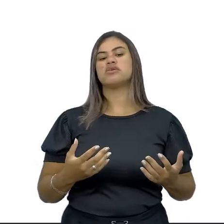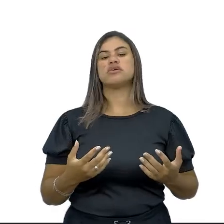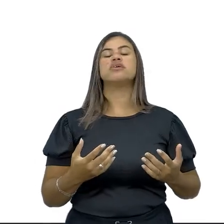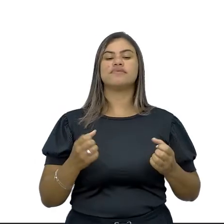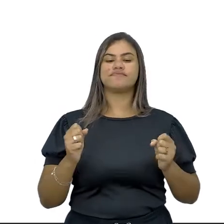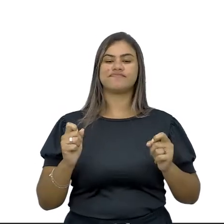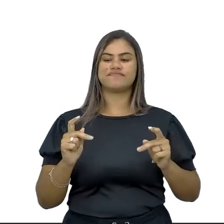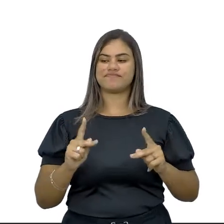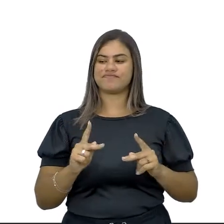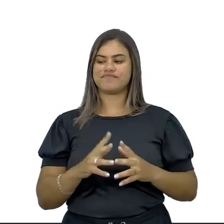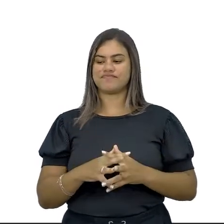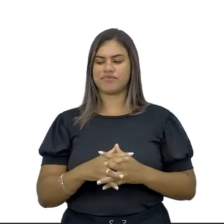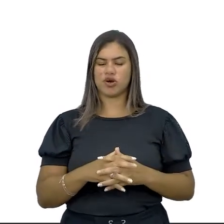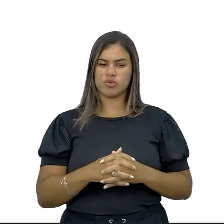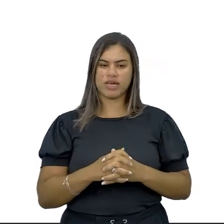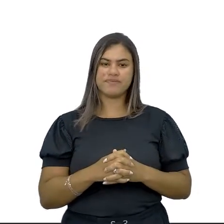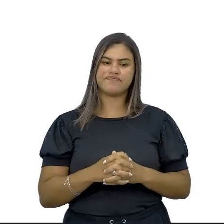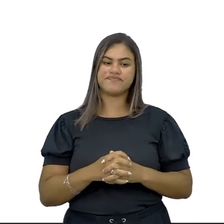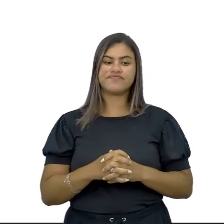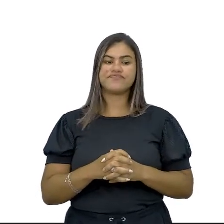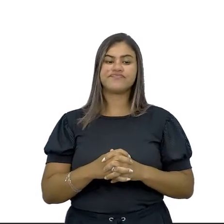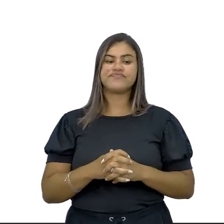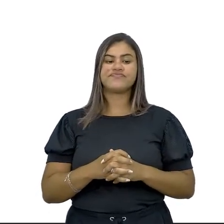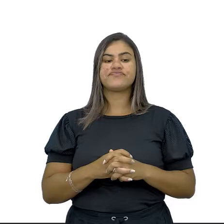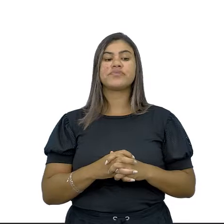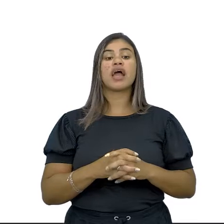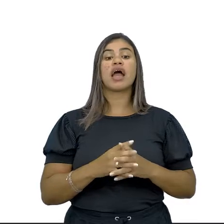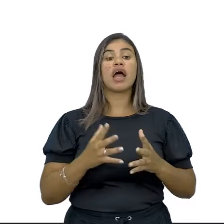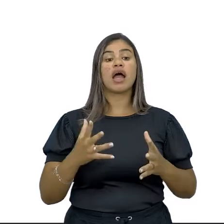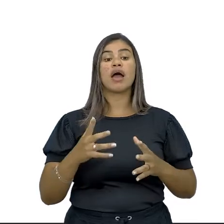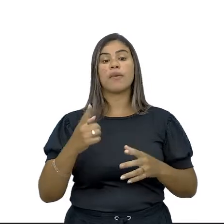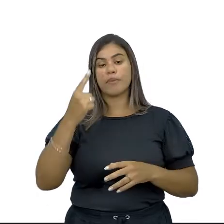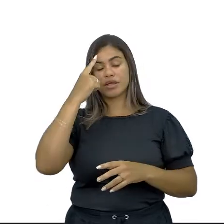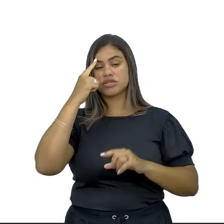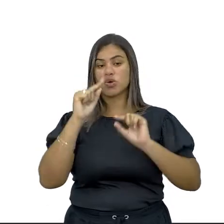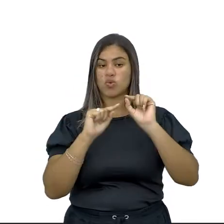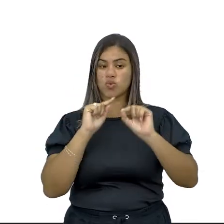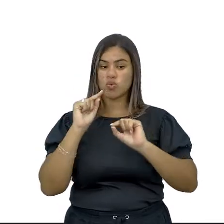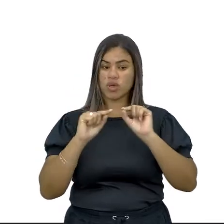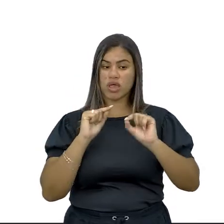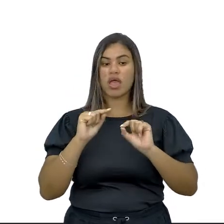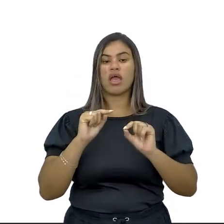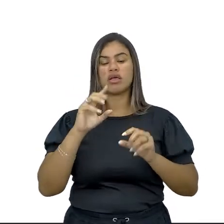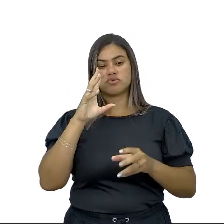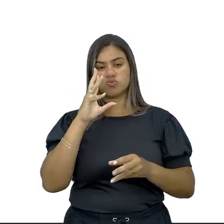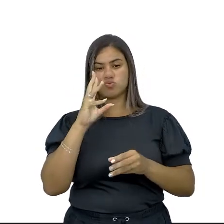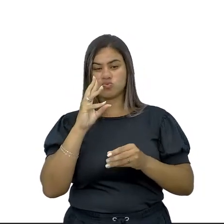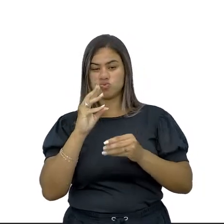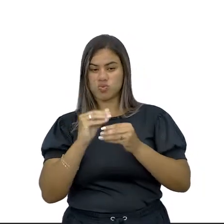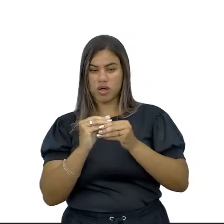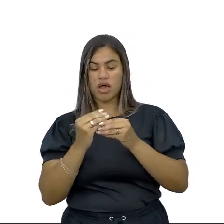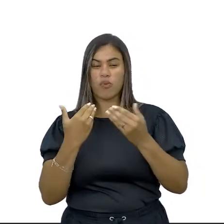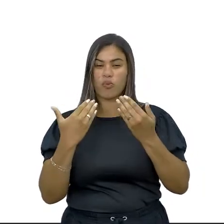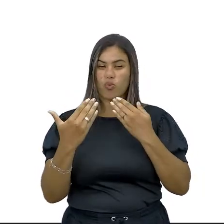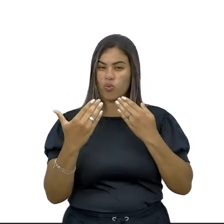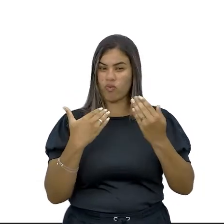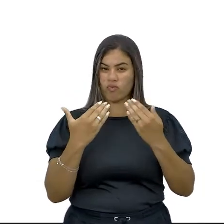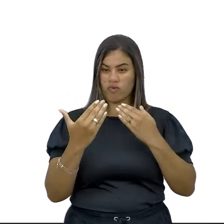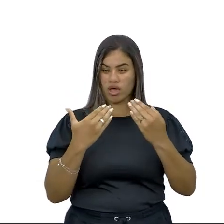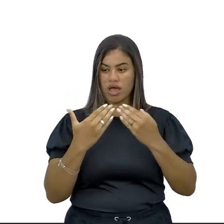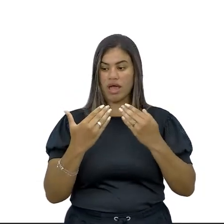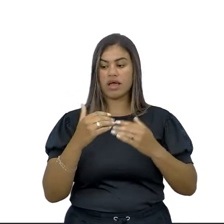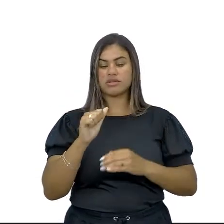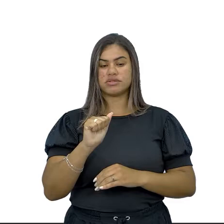ok? E para começarmos, né, vamos rapidamente pontuar sobre o que foi conversado em